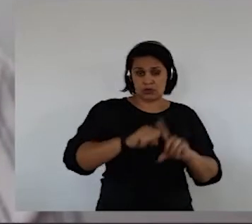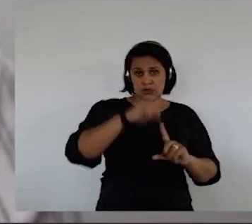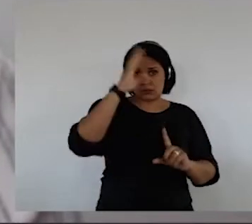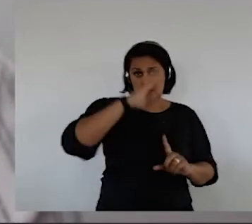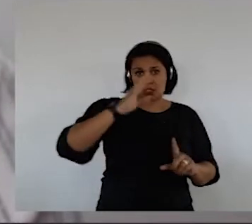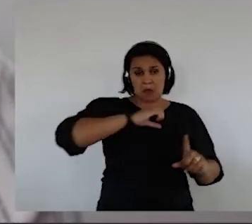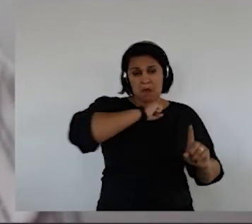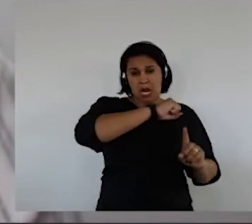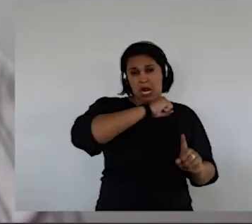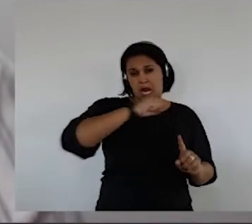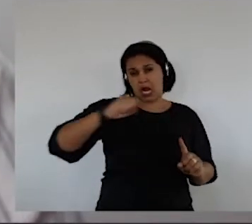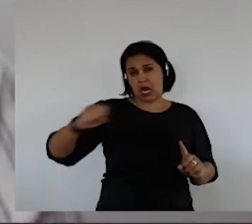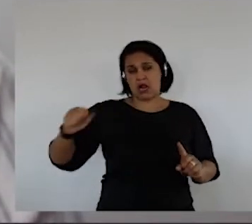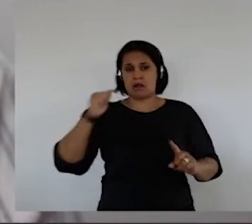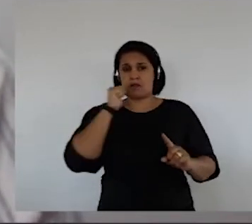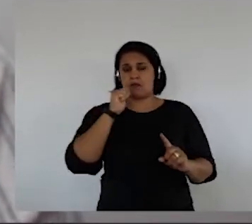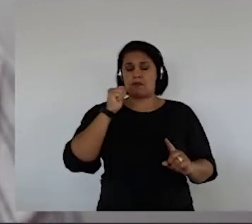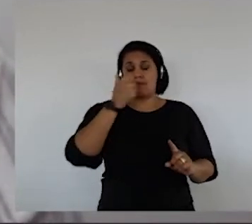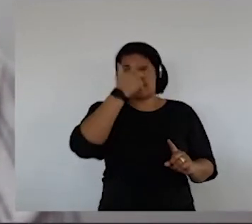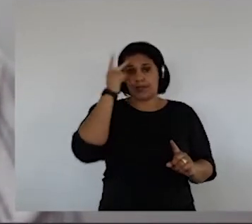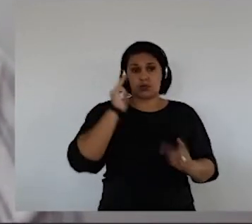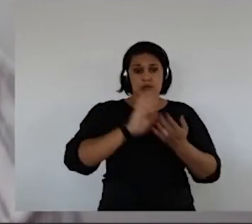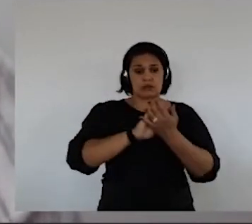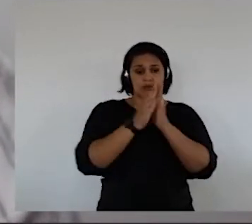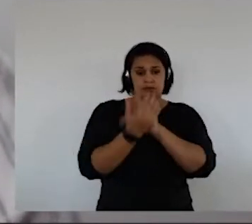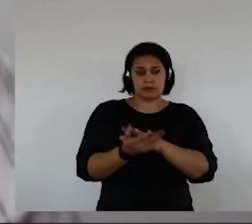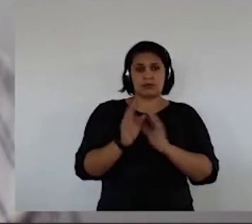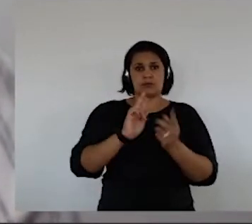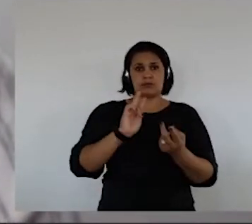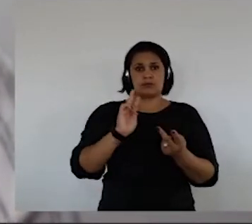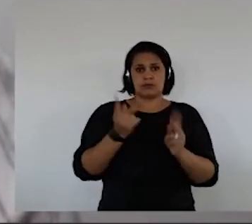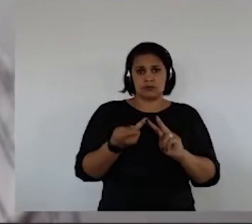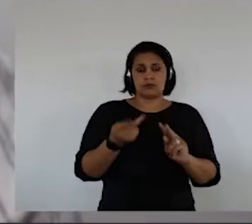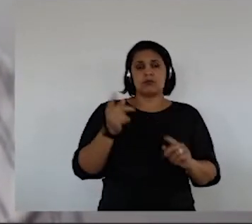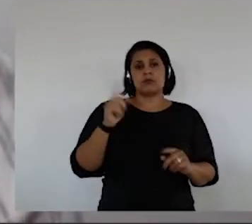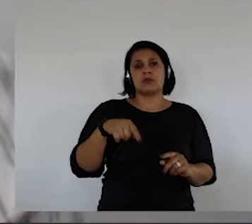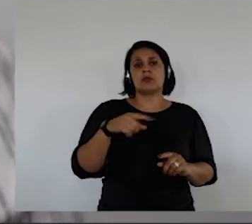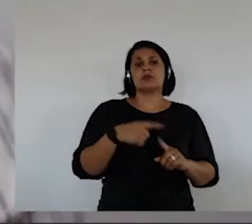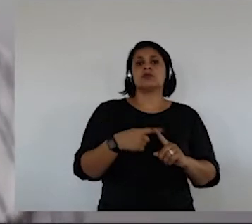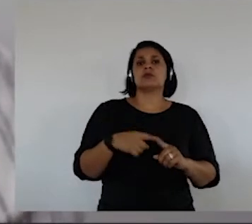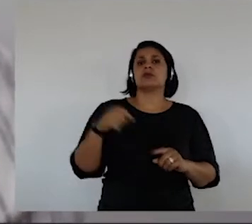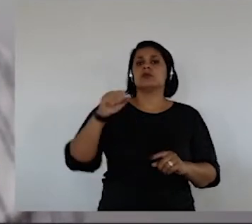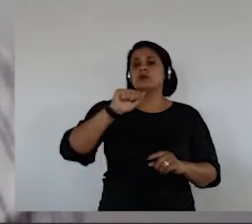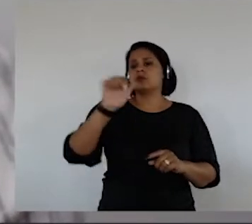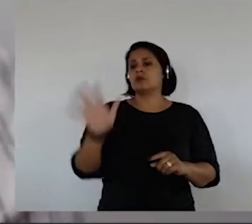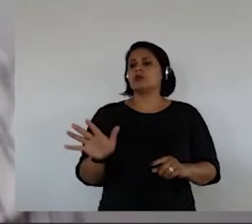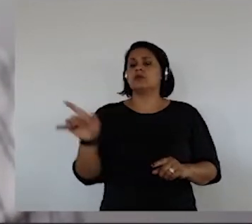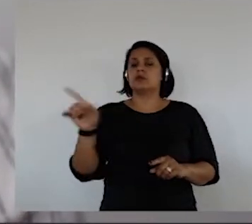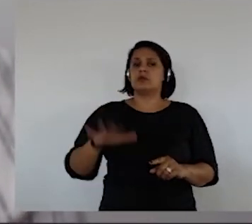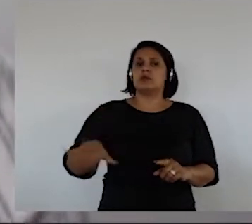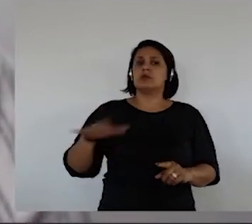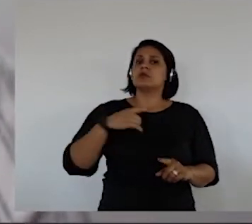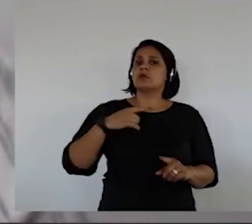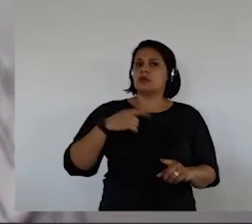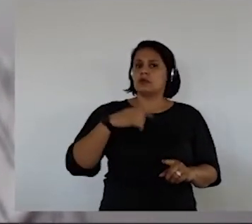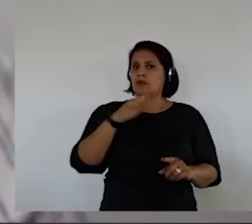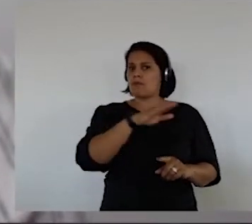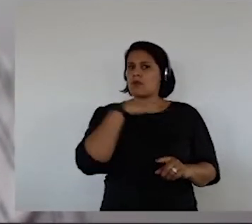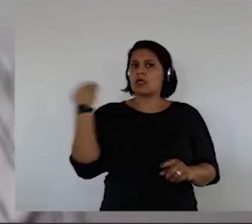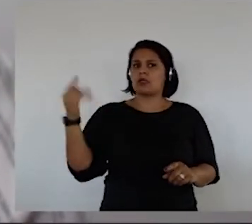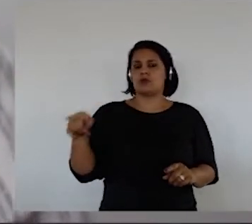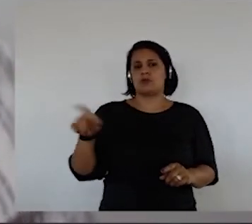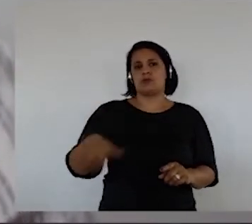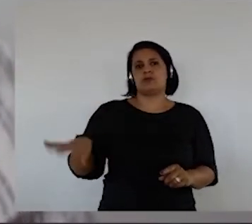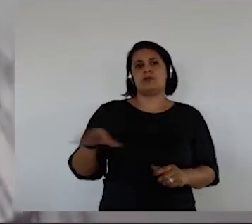pessoas homossexuais e transexuais do que os 13 países do Oriente e da África, onde ainda existe a pena de morte para essas